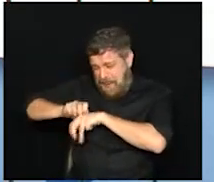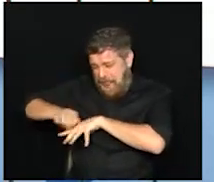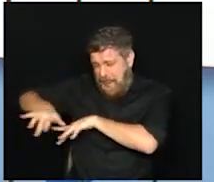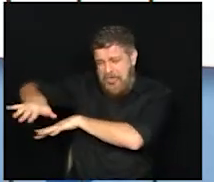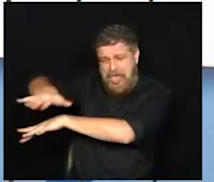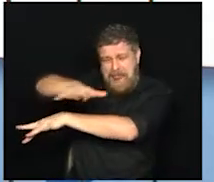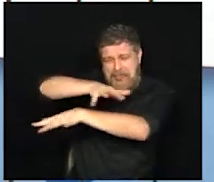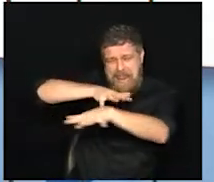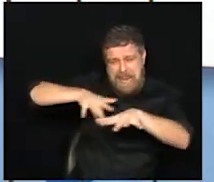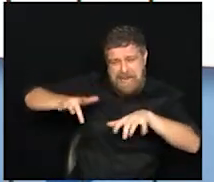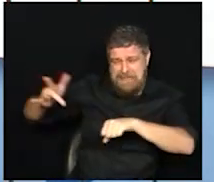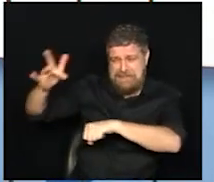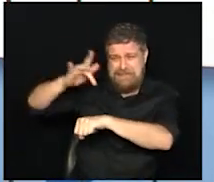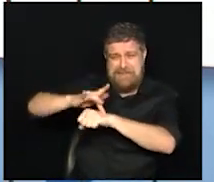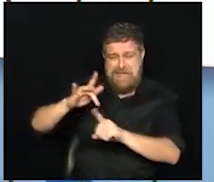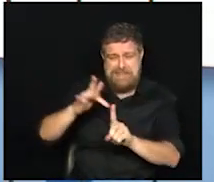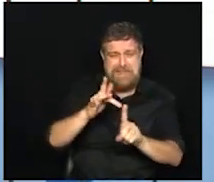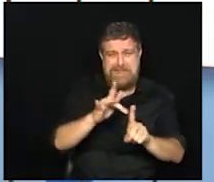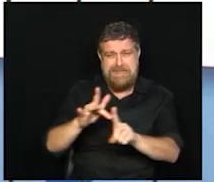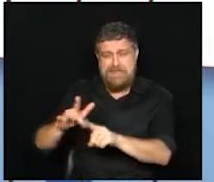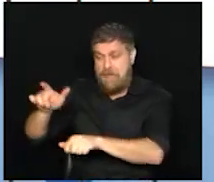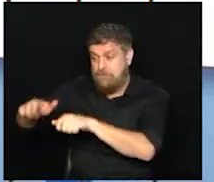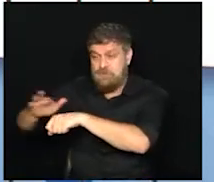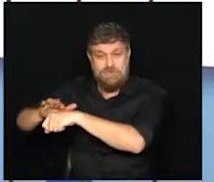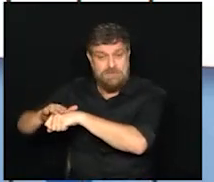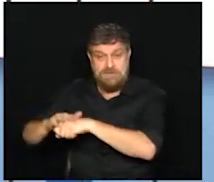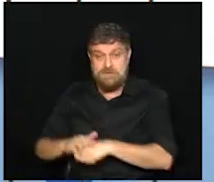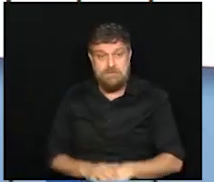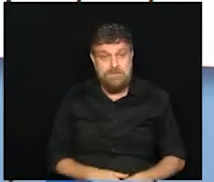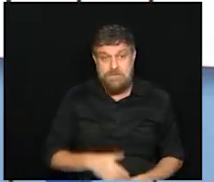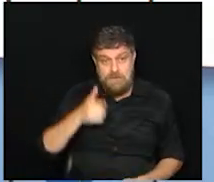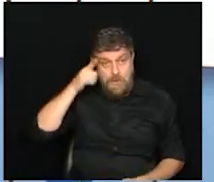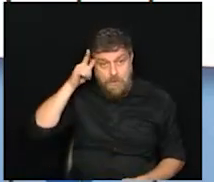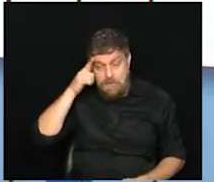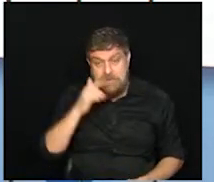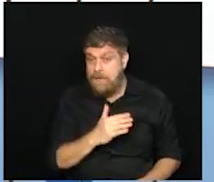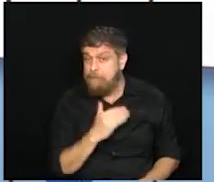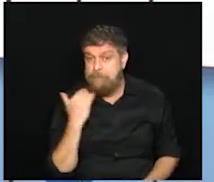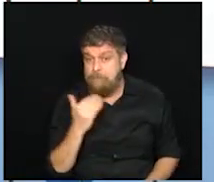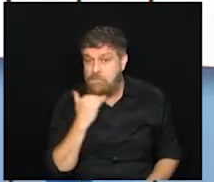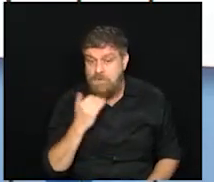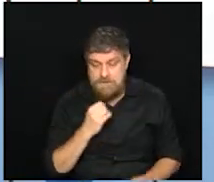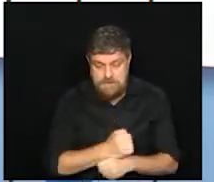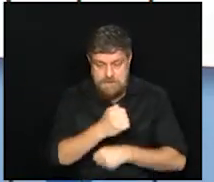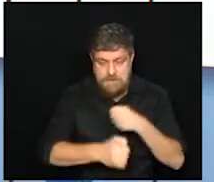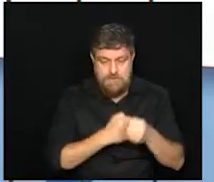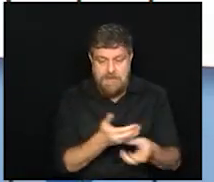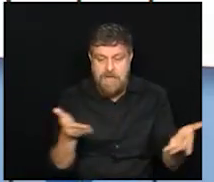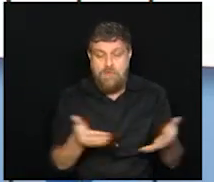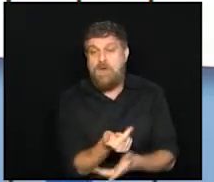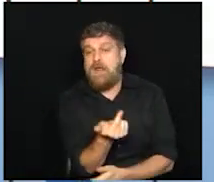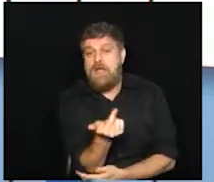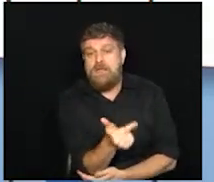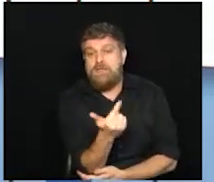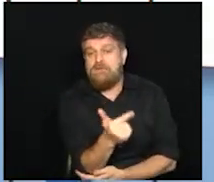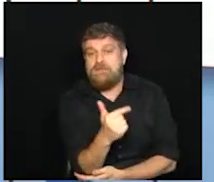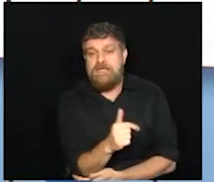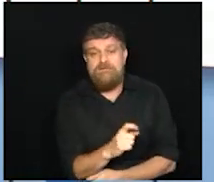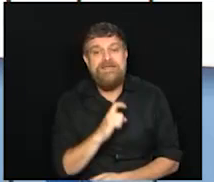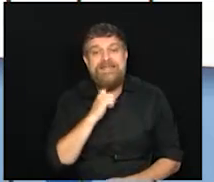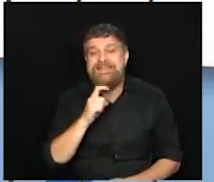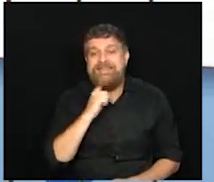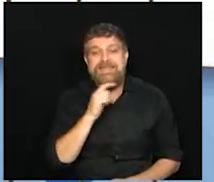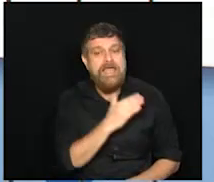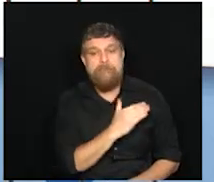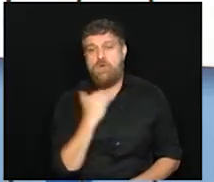foram divulgados ontem e não há registro de mortes pela dengue em 2021 aqui em Campinas.